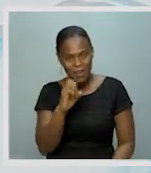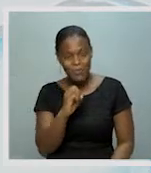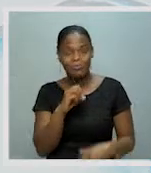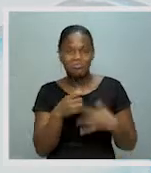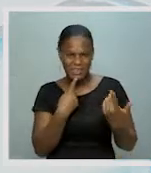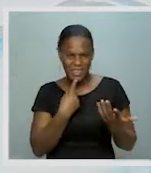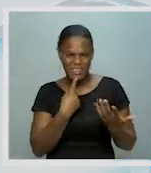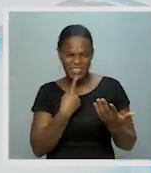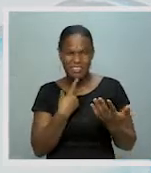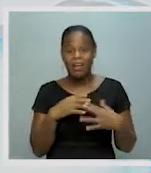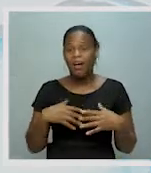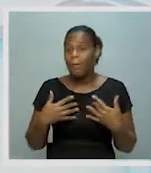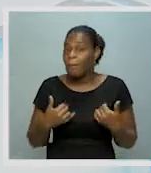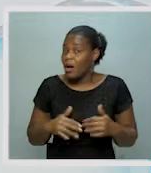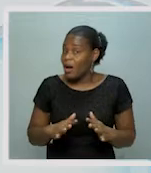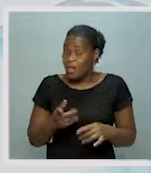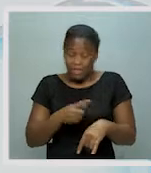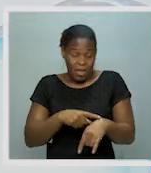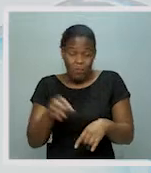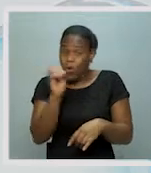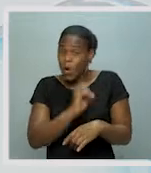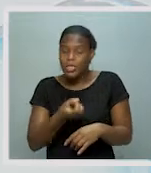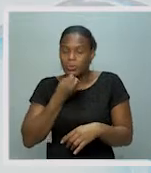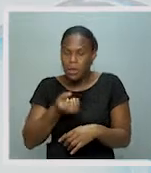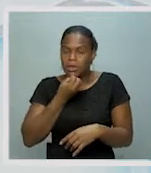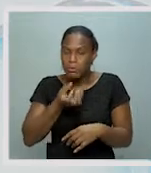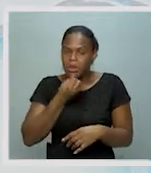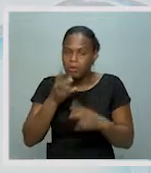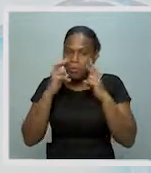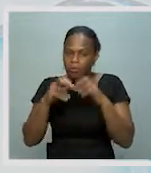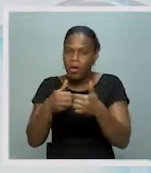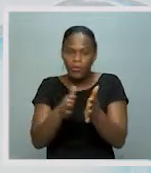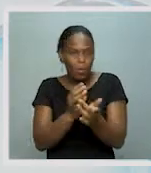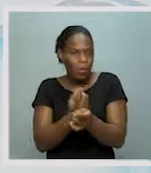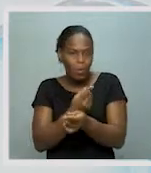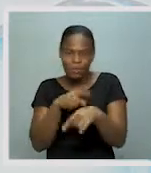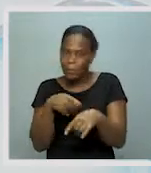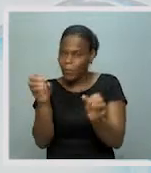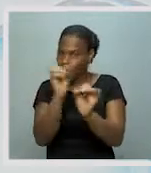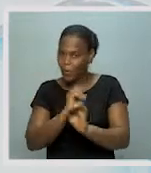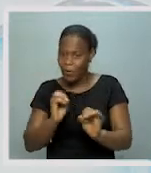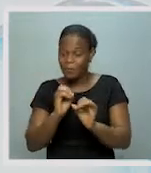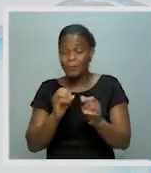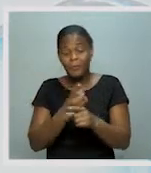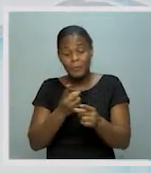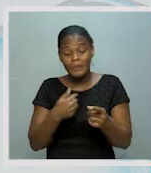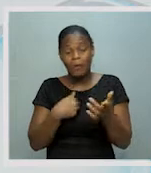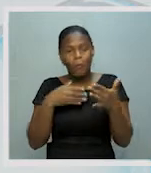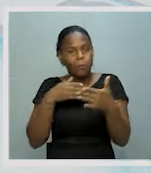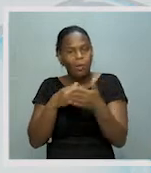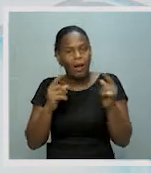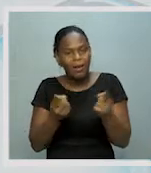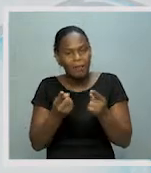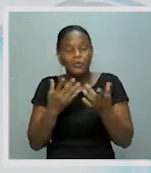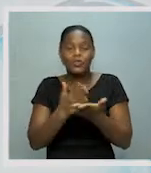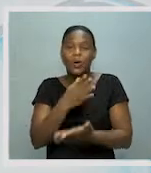espaço profano, né? Mas nós não temos tempo para debruçar sobre todos esses aspectos. Daí, eu vou